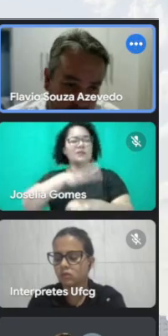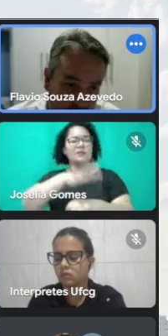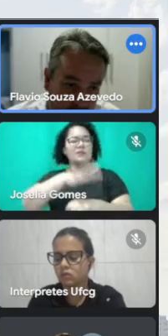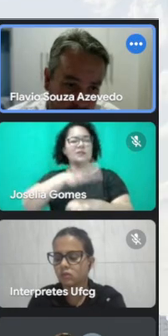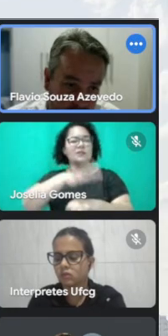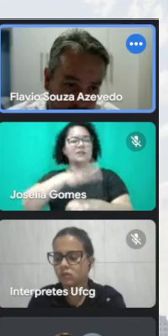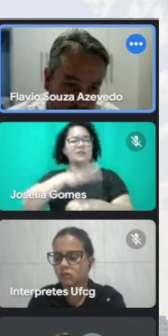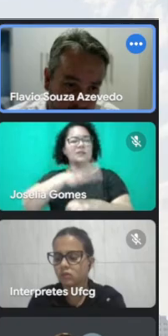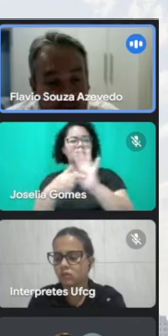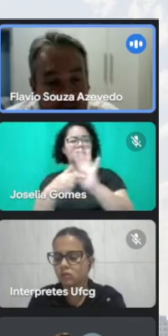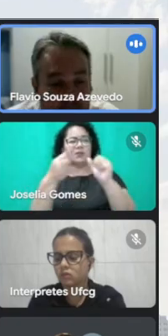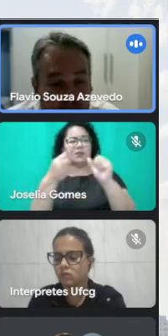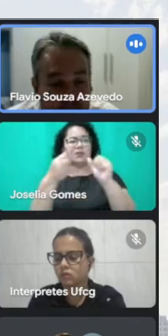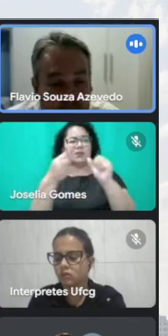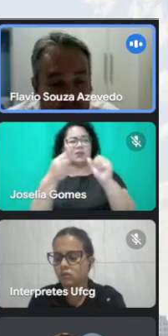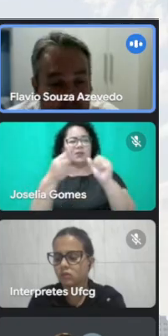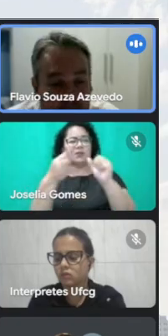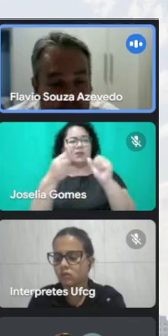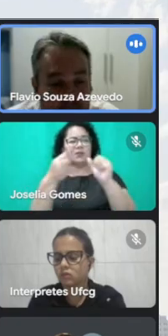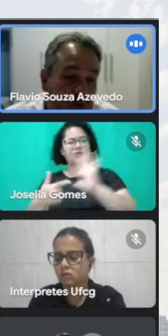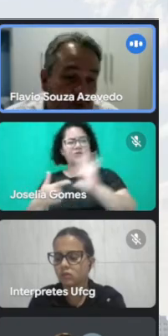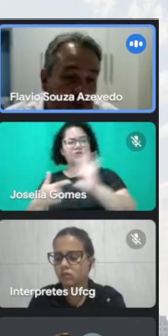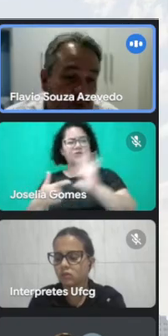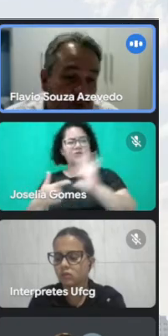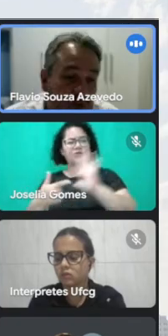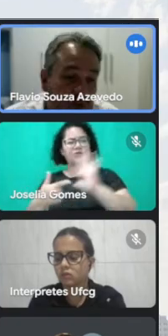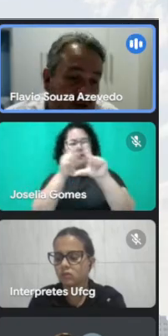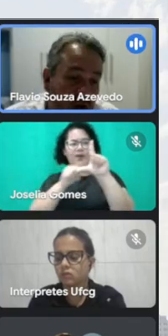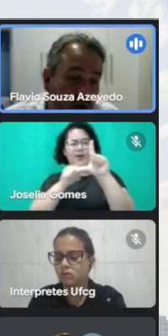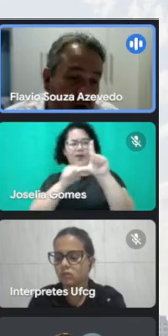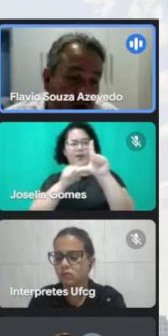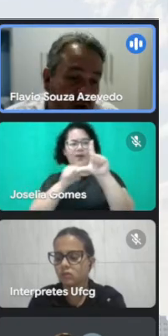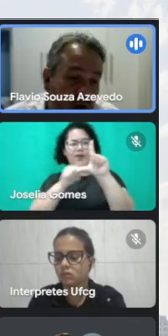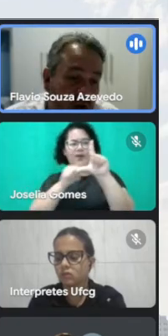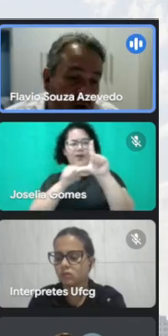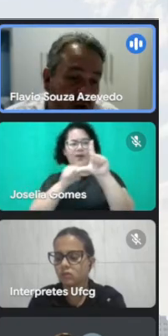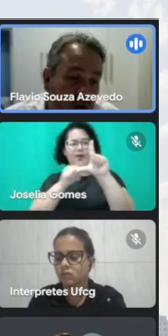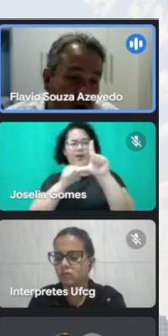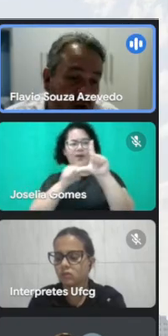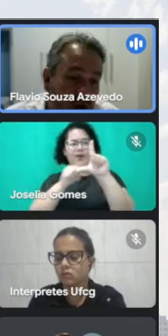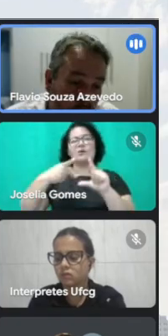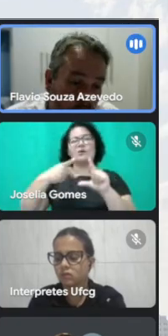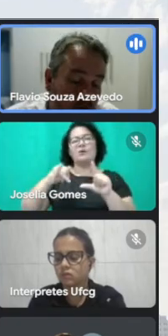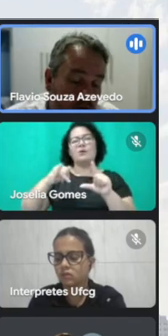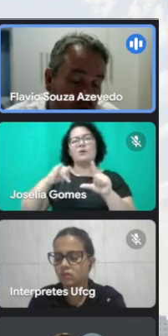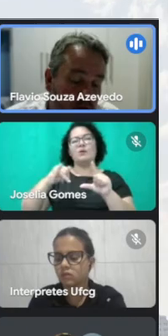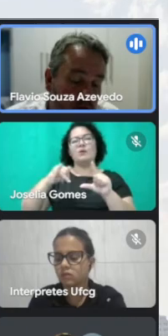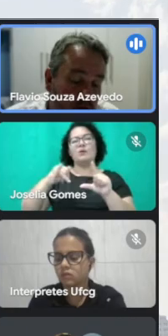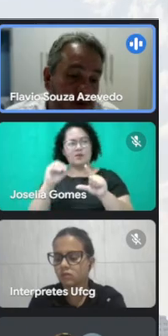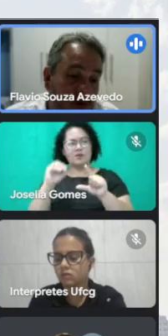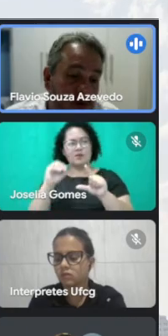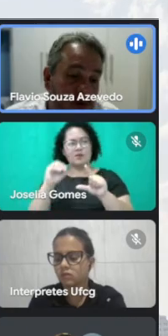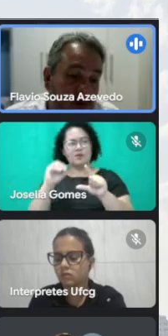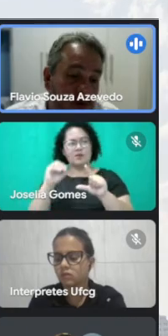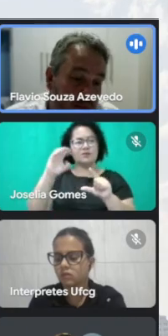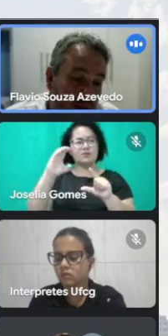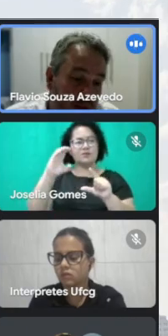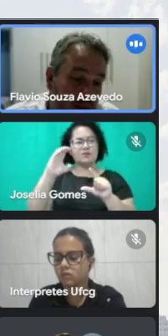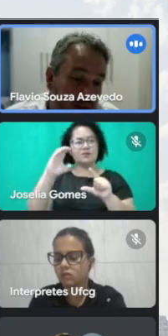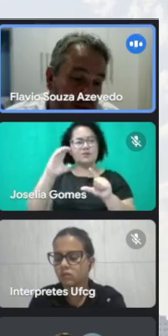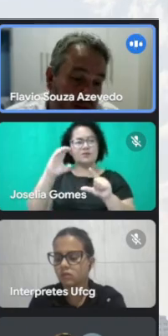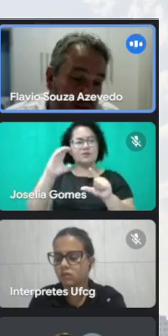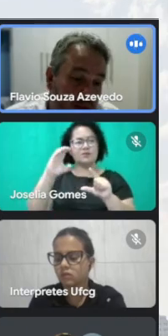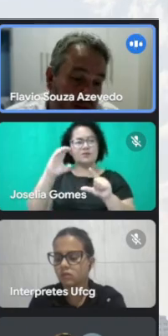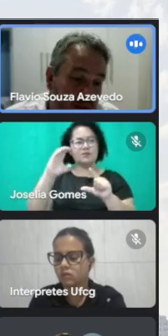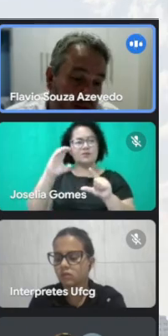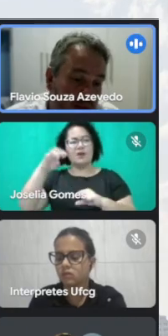estão aí na parte de cima, né? Então, nós temos um pico de escoamento maior, nós temos esse pico